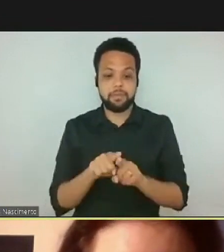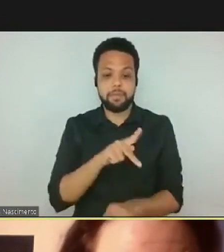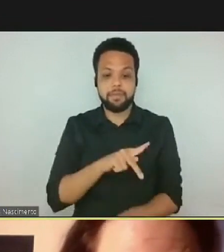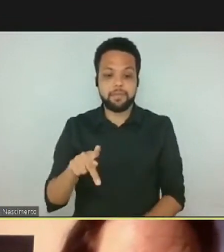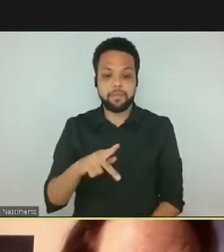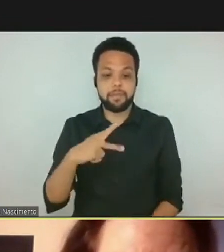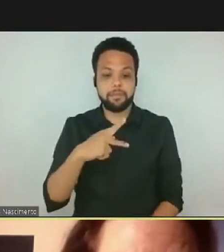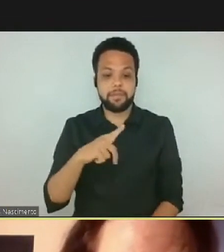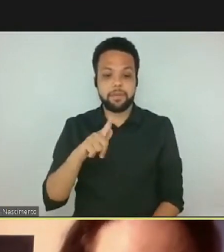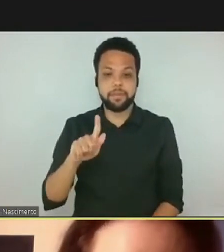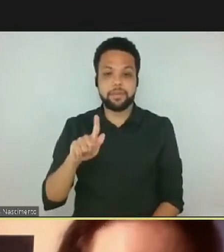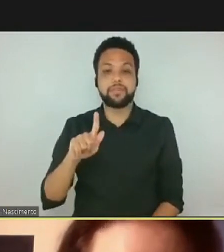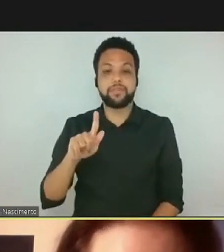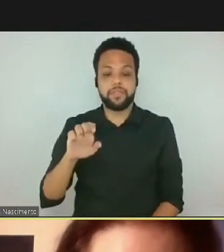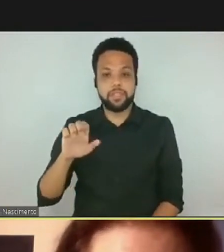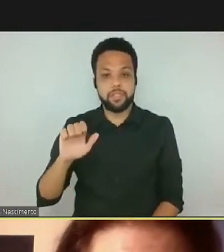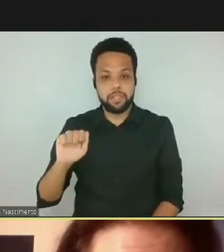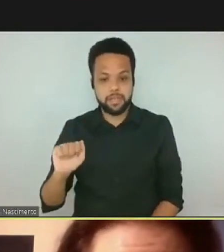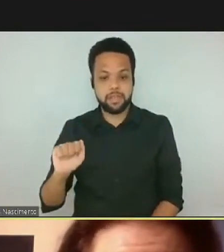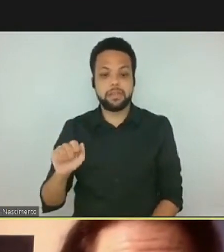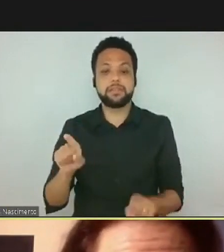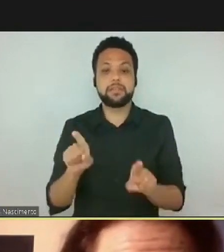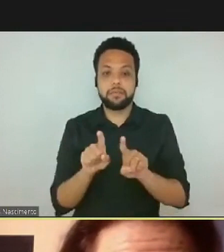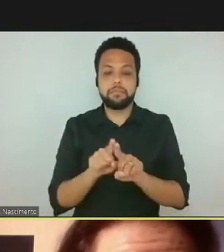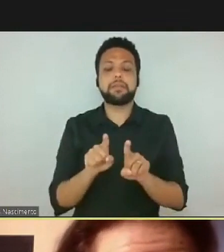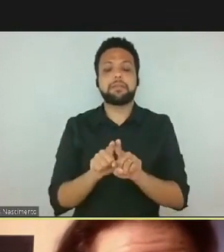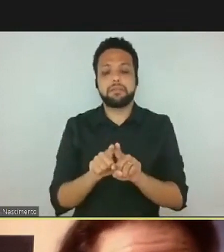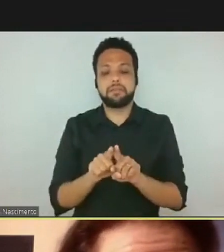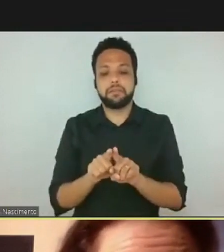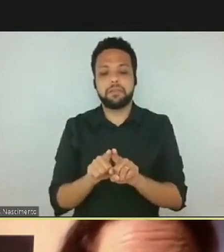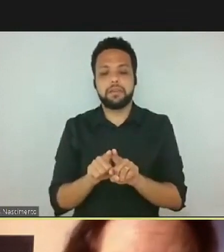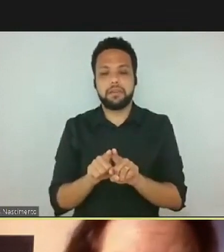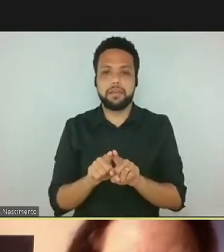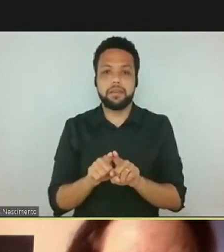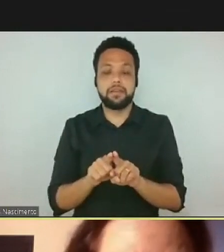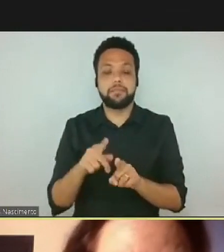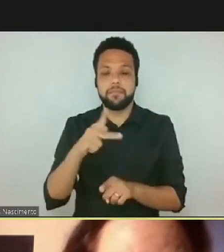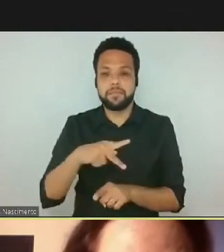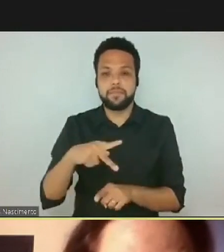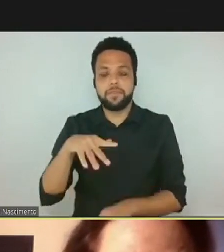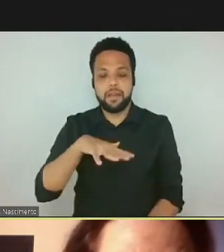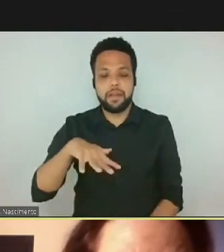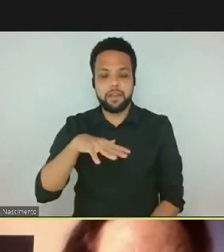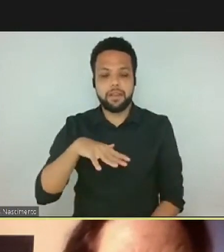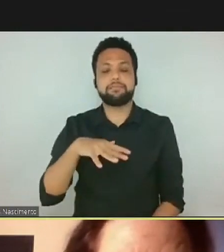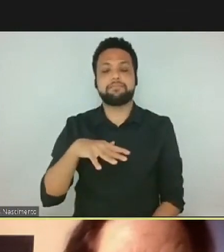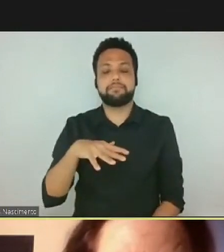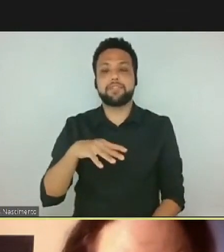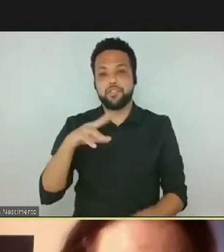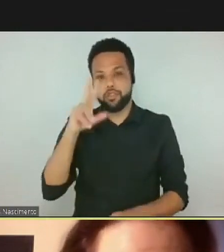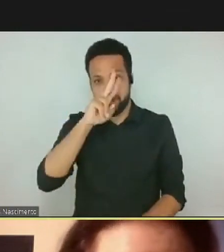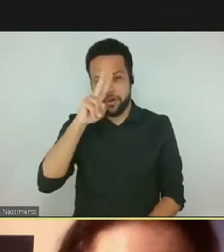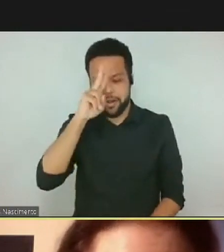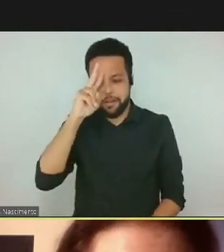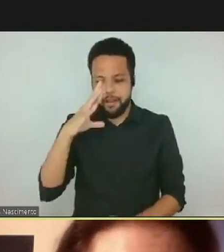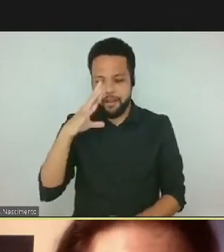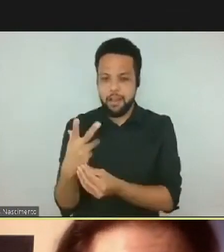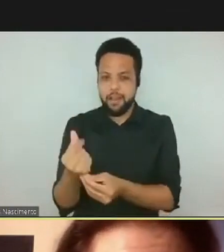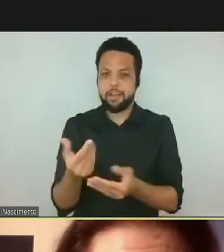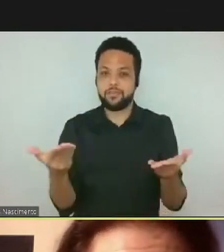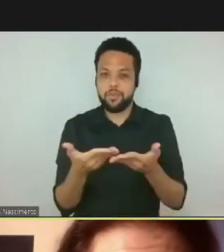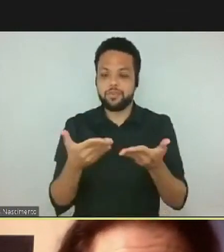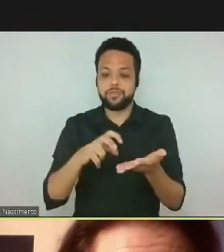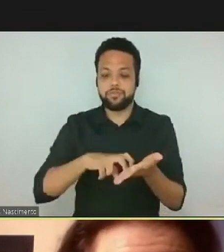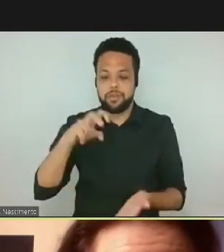de Interunidades em Estética e História da Arte. Eu vou mediar as apresentações dessa manhã, dividindo com Evandro